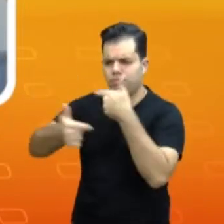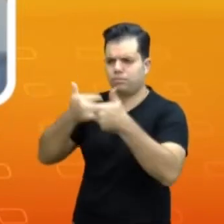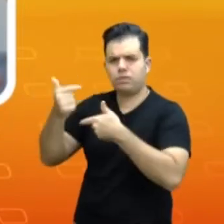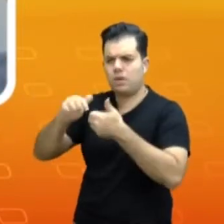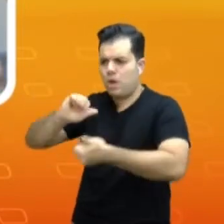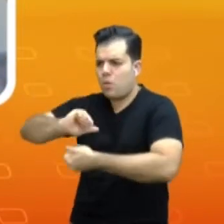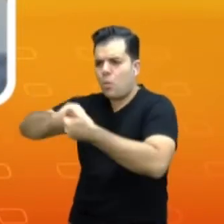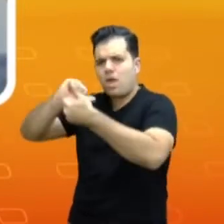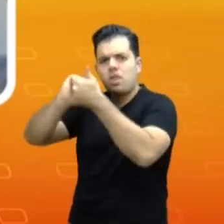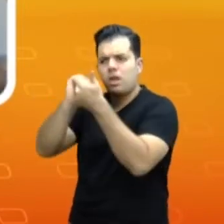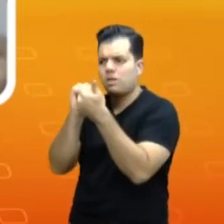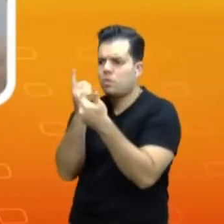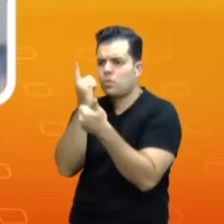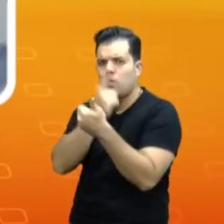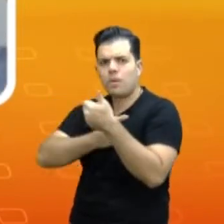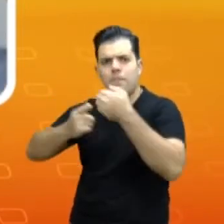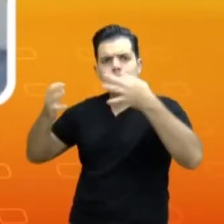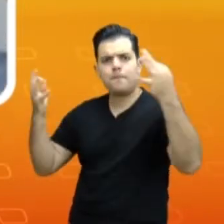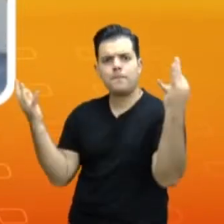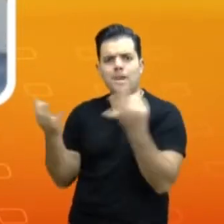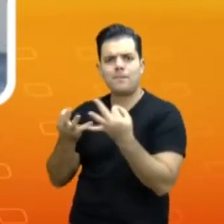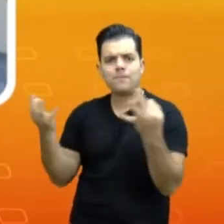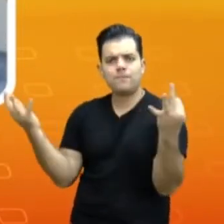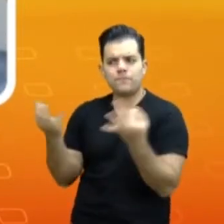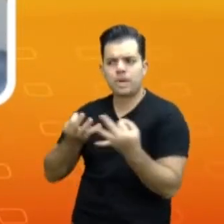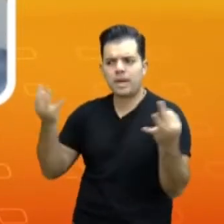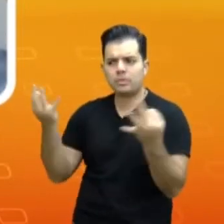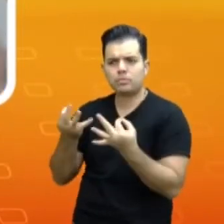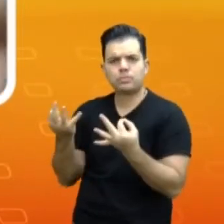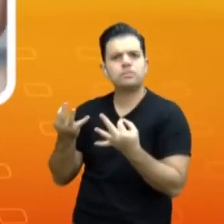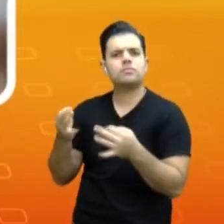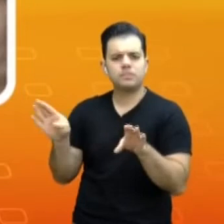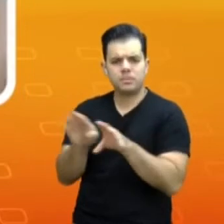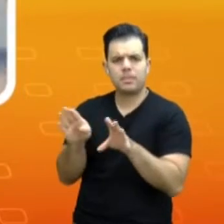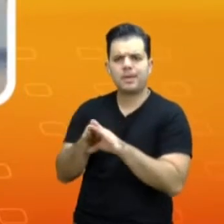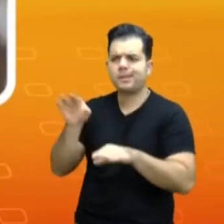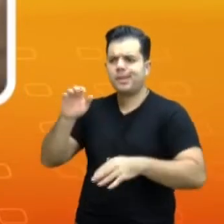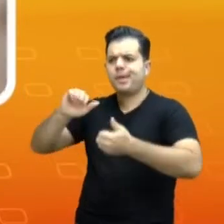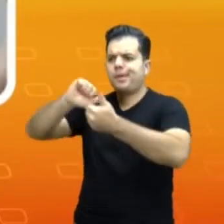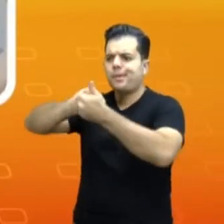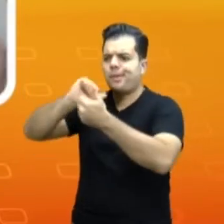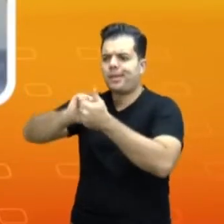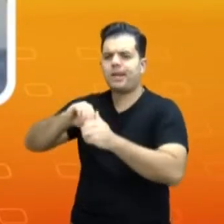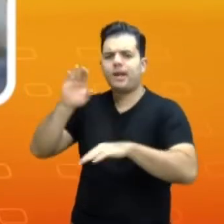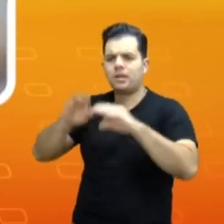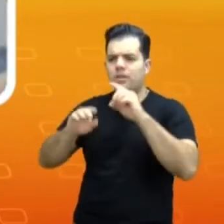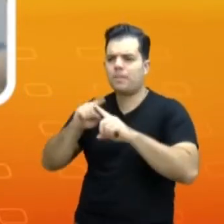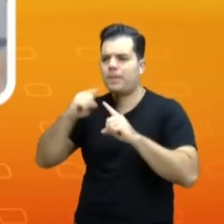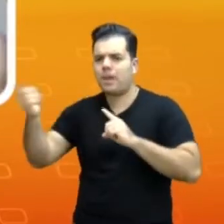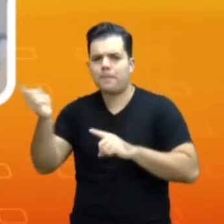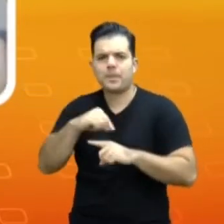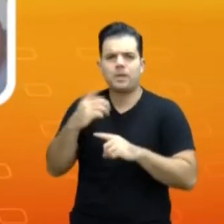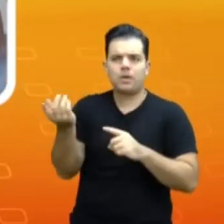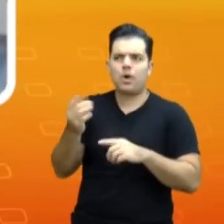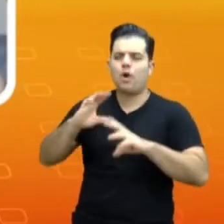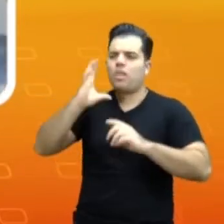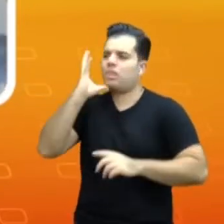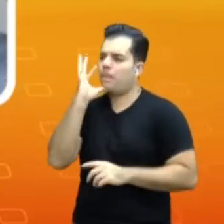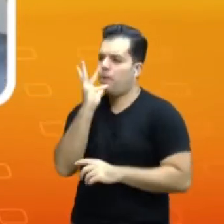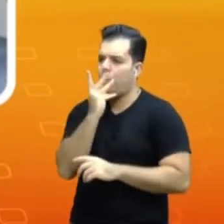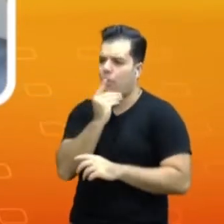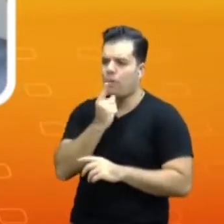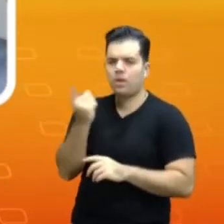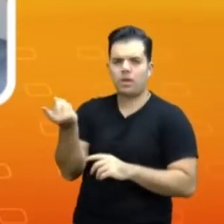uma qualidade perfeita, né, assim, sem nenhuma questão de qualidade, de latência, de disponibilidade.